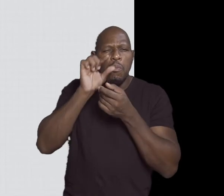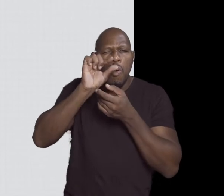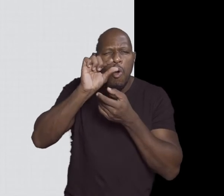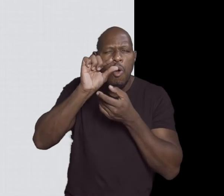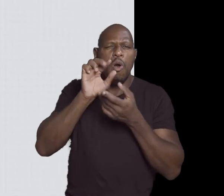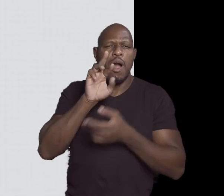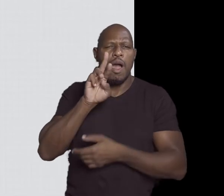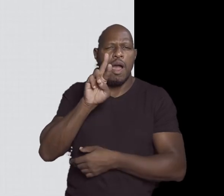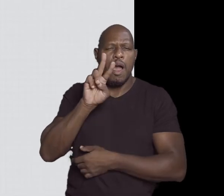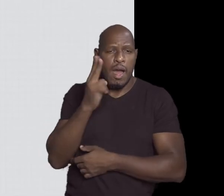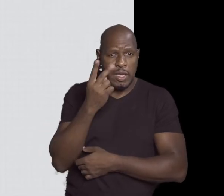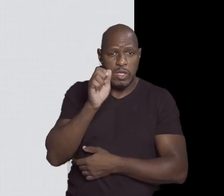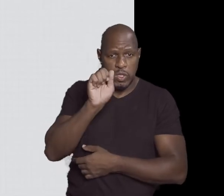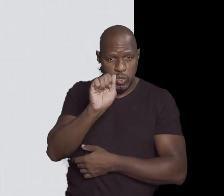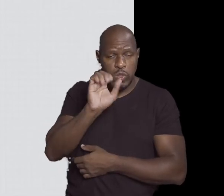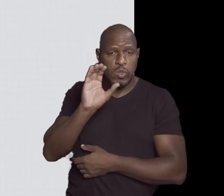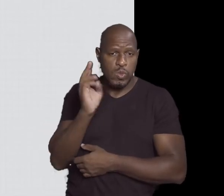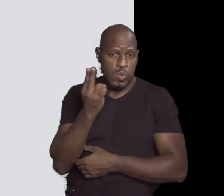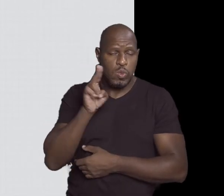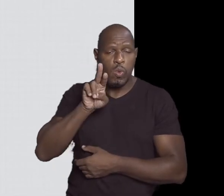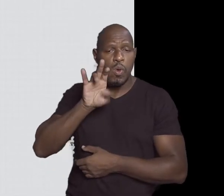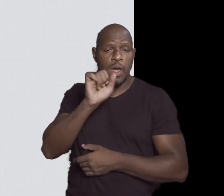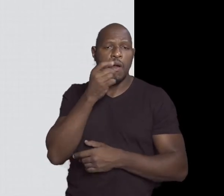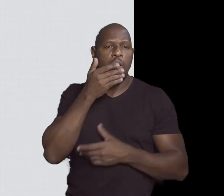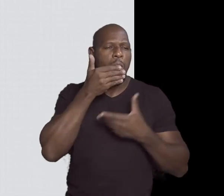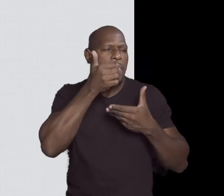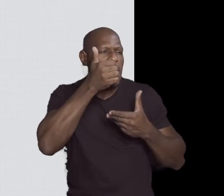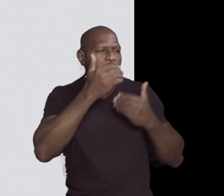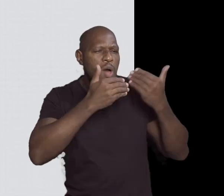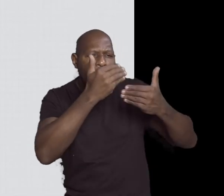rachuras, definir melhor uma parte,